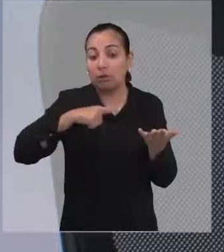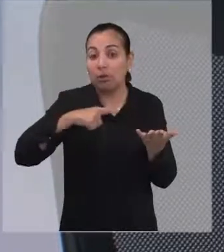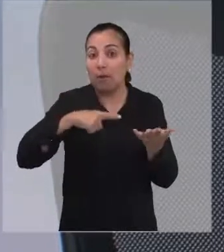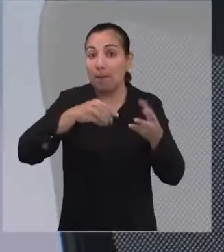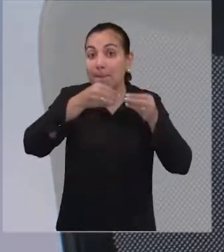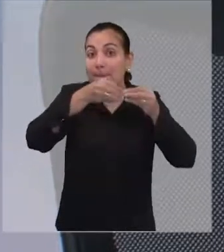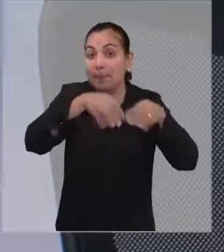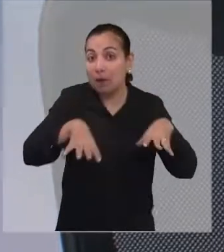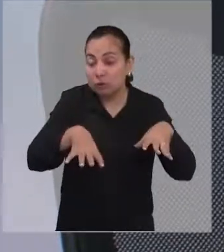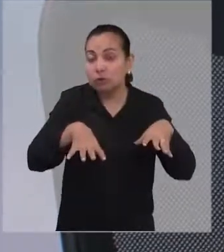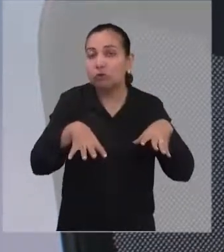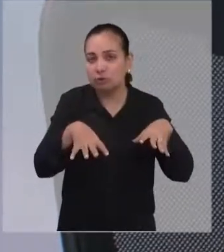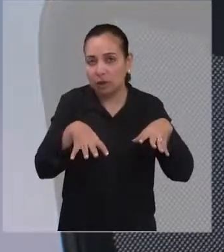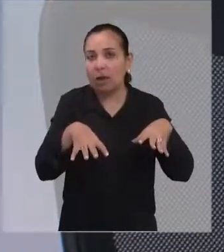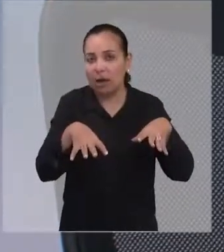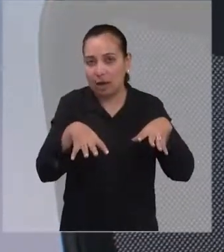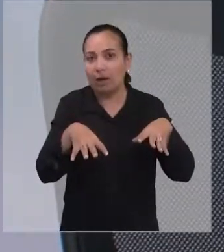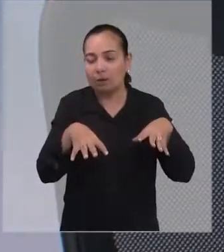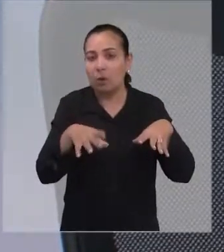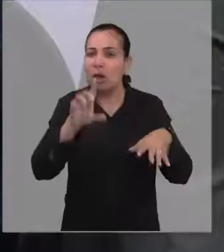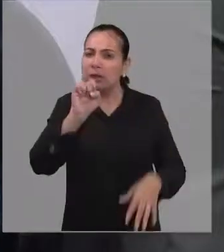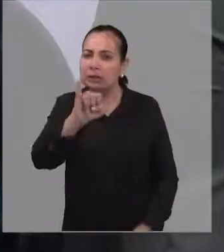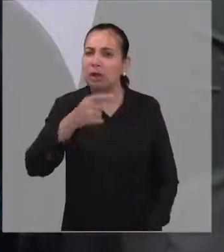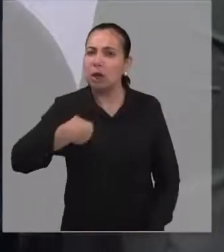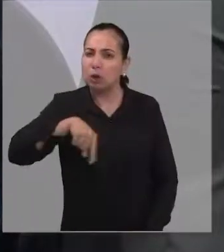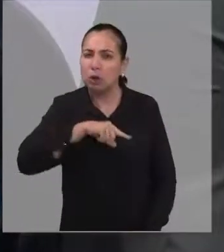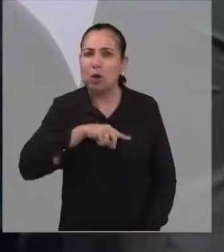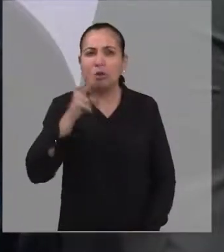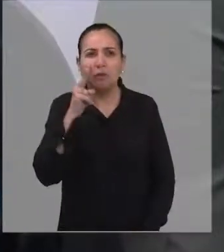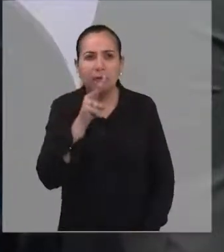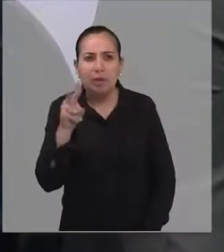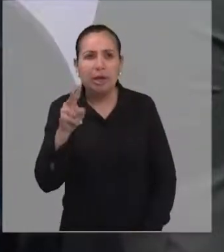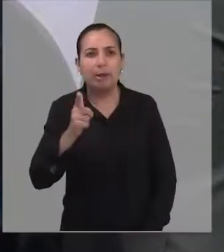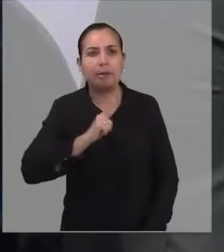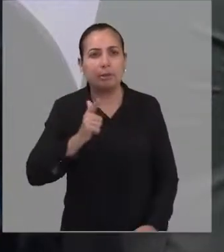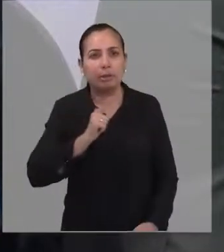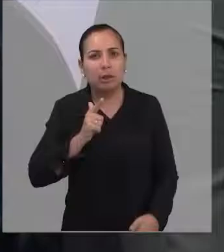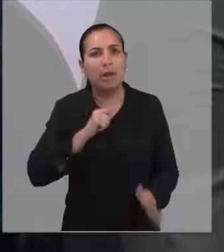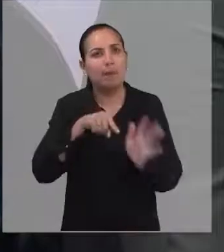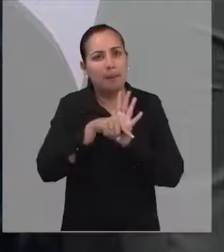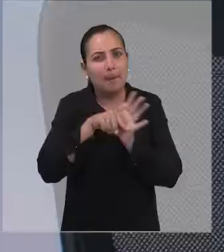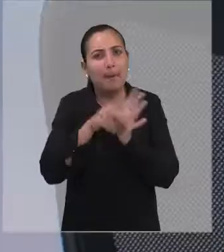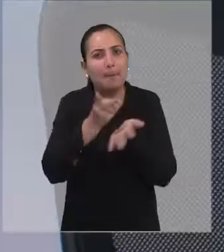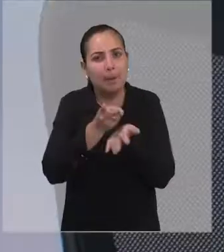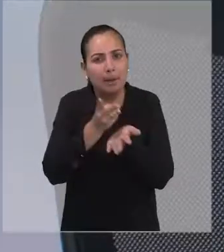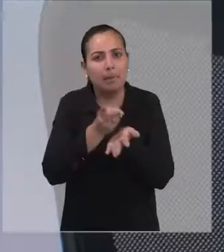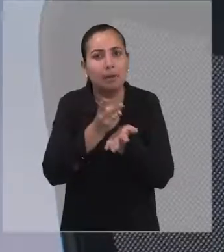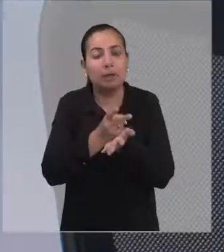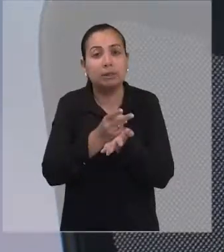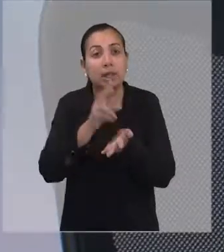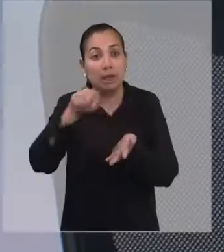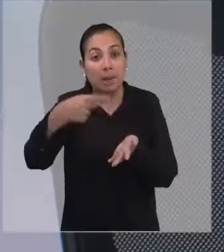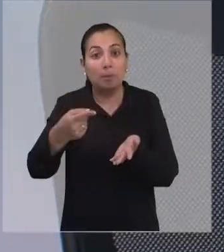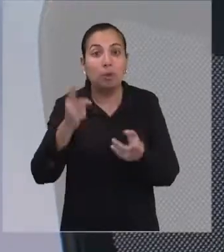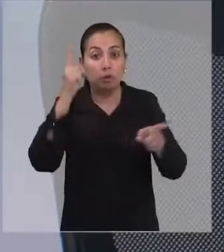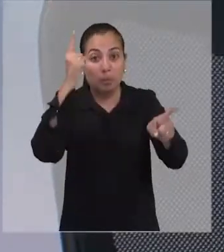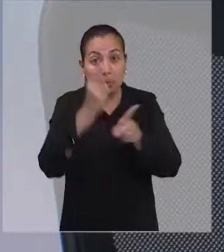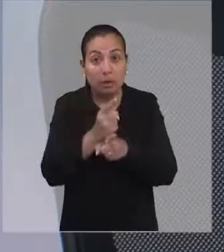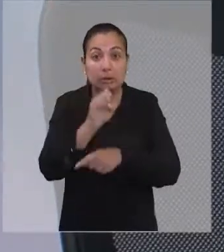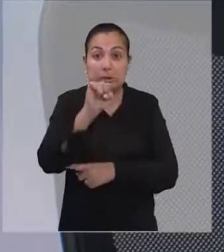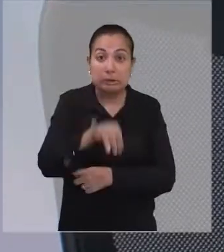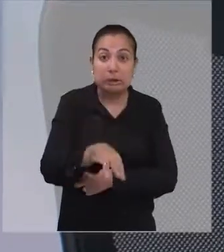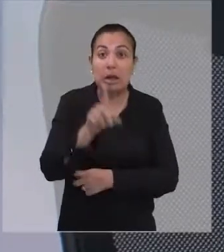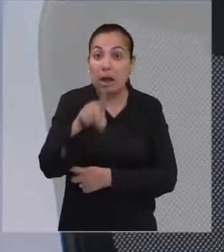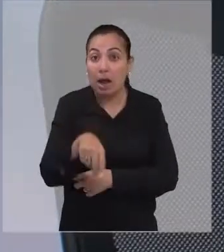mais prejudicado, se chegarmos a concluir aí com mais dados e fatos, que de fato ocorreu um conluio, né? Quer dizer,